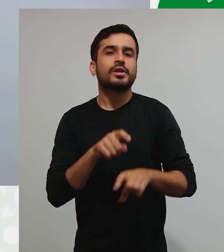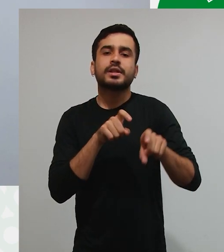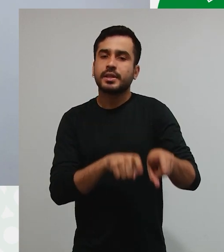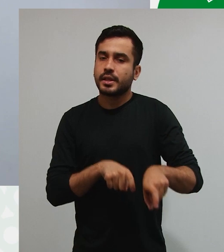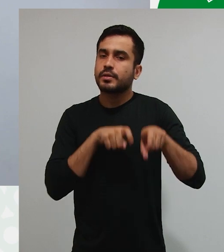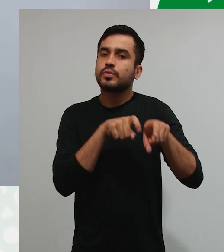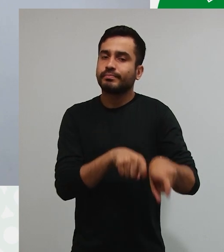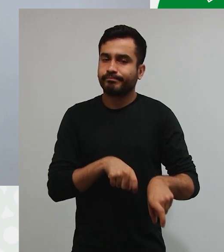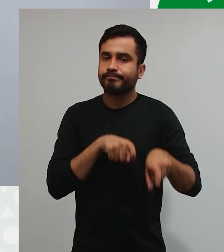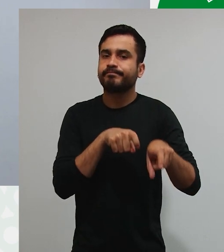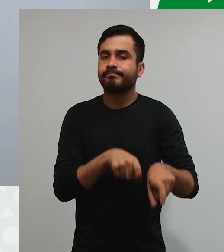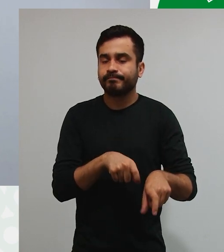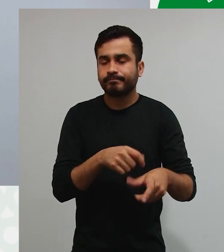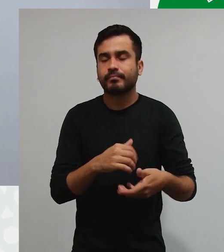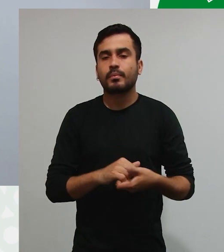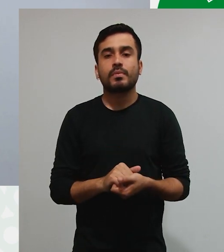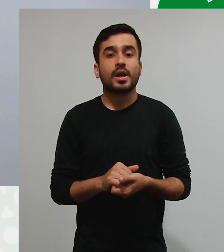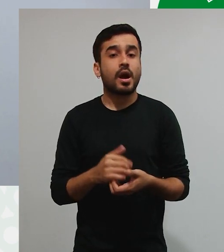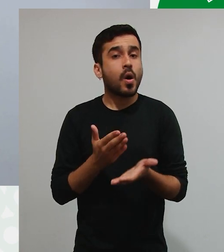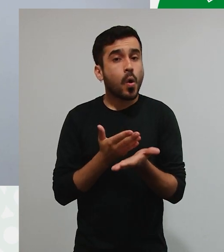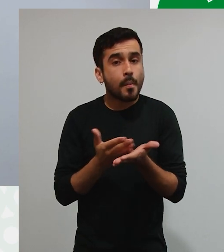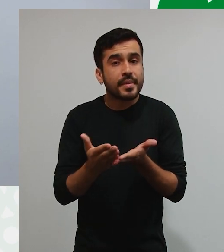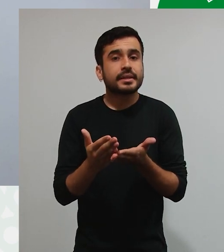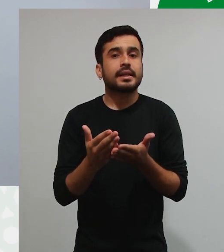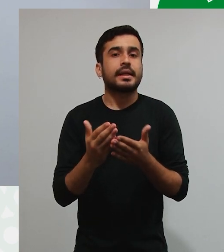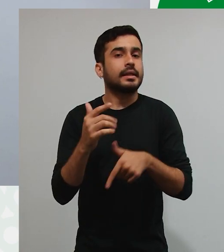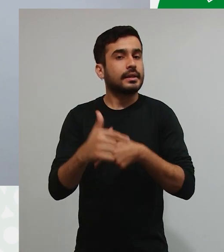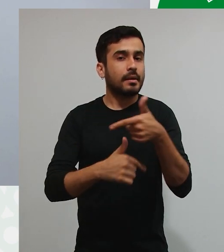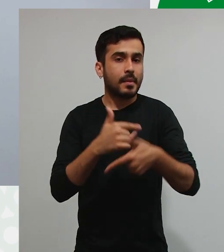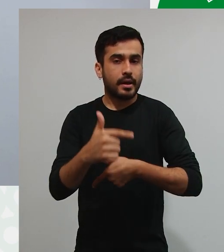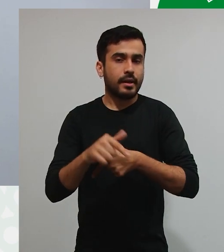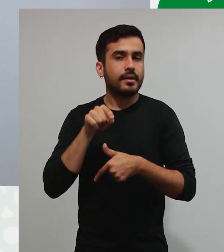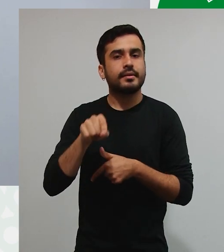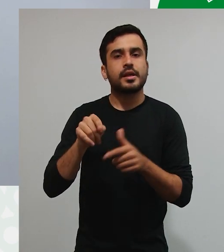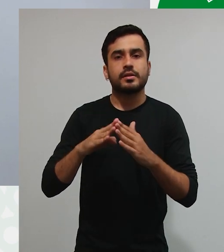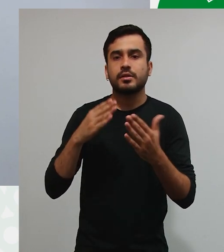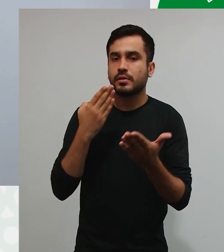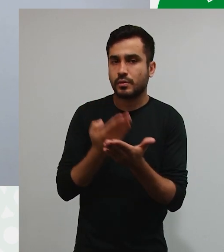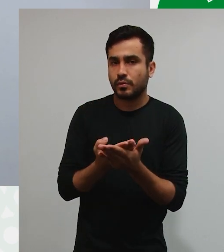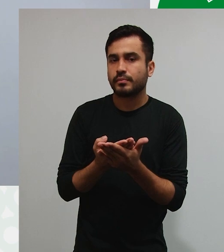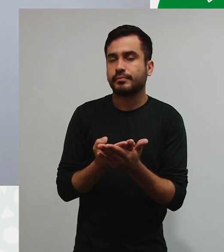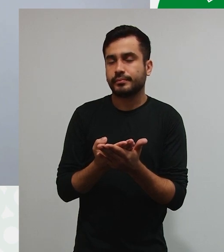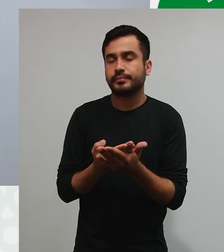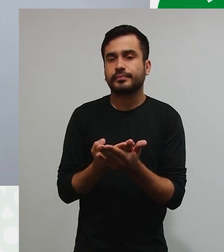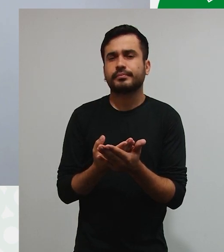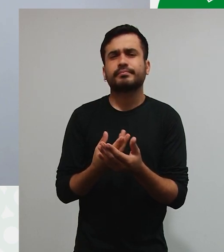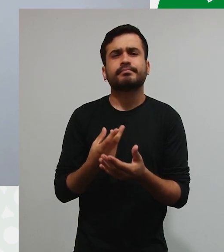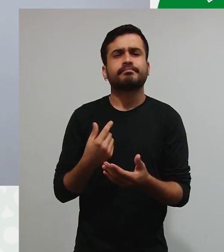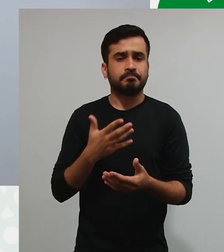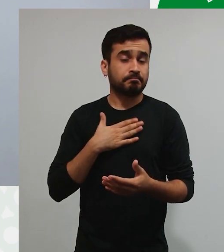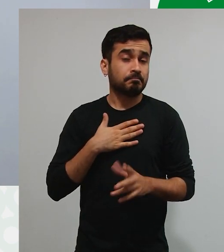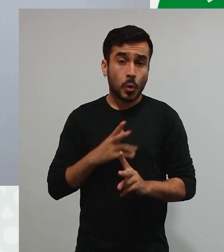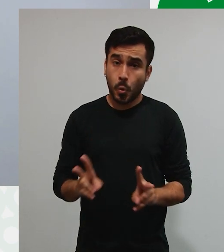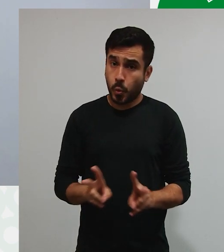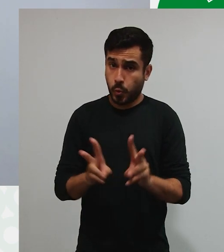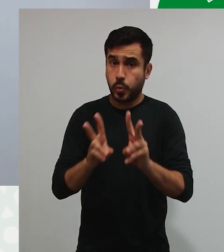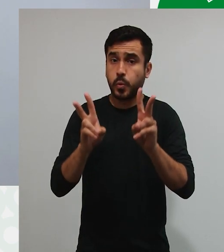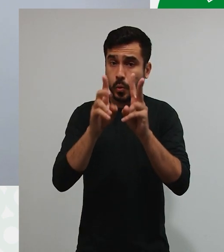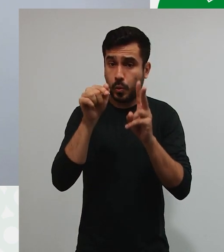como um desafio, né, eu sem ainda a formação, eu ainda não tinha nem o fundamental